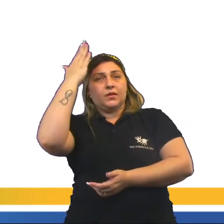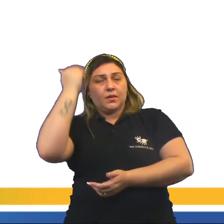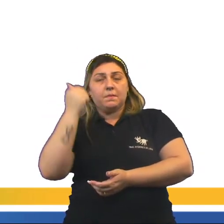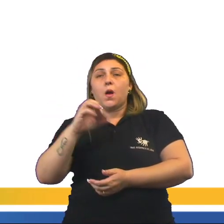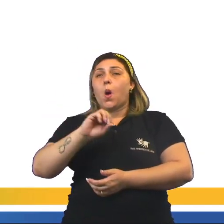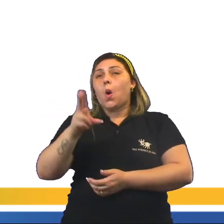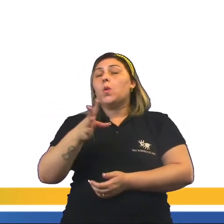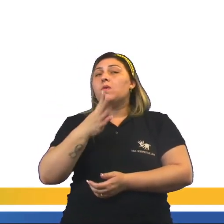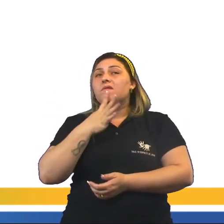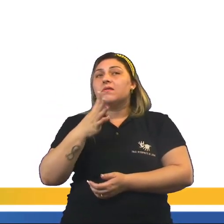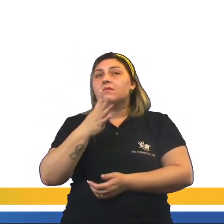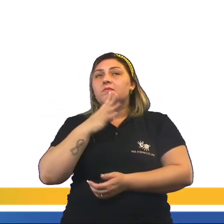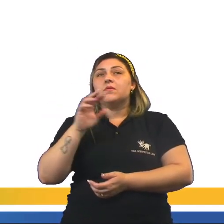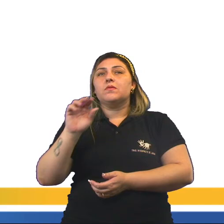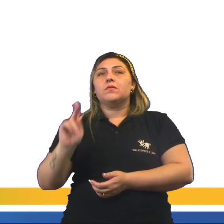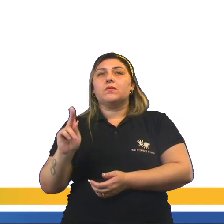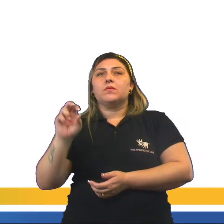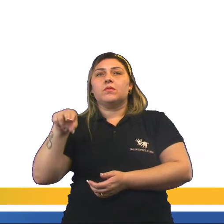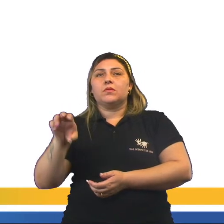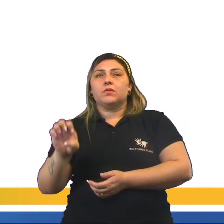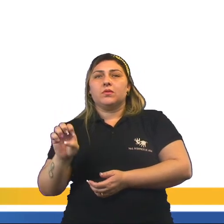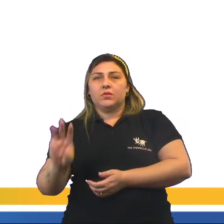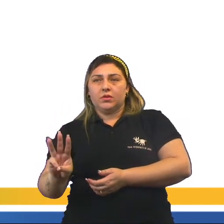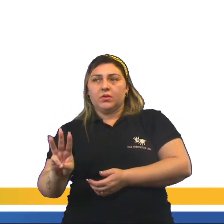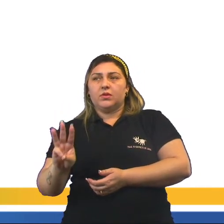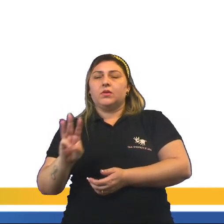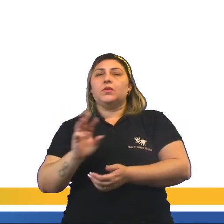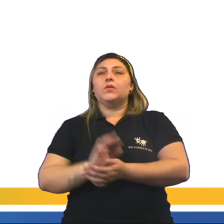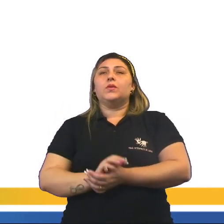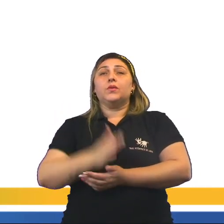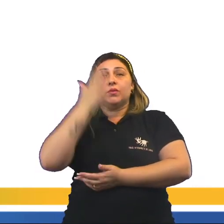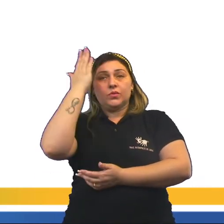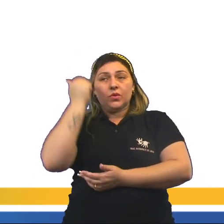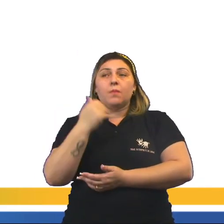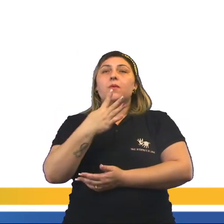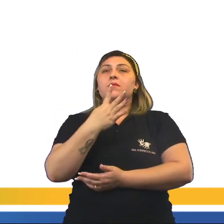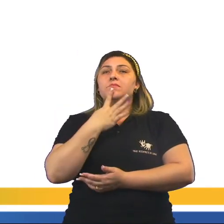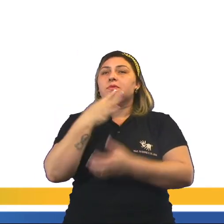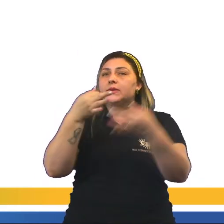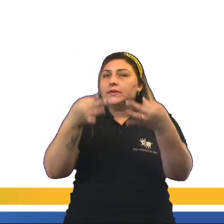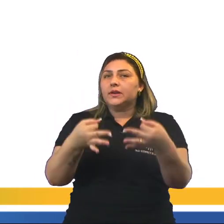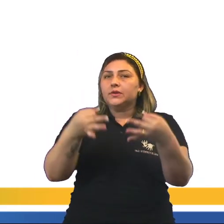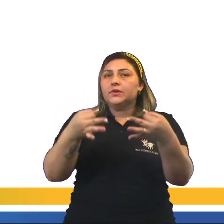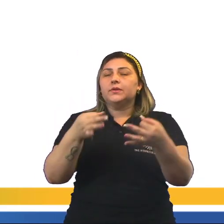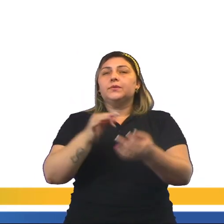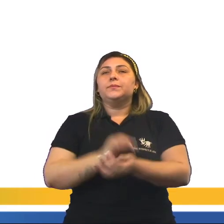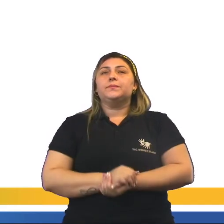ou conhecer, vai virar knew, soube ou conhecia, certinho?